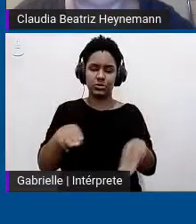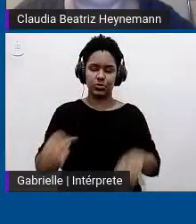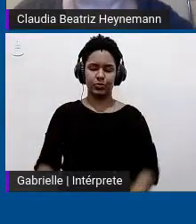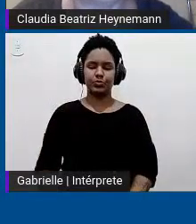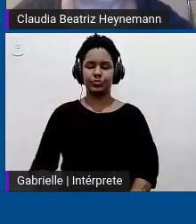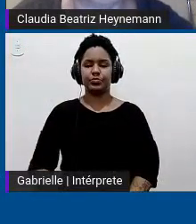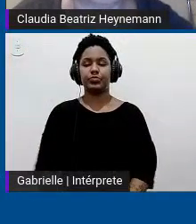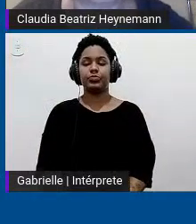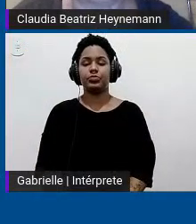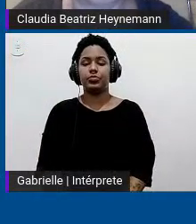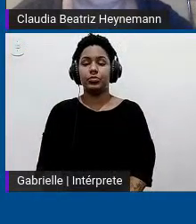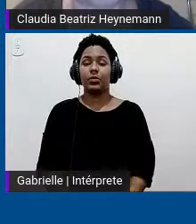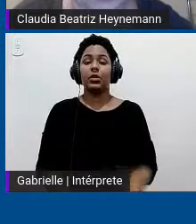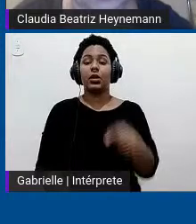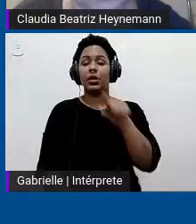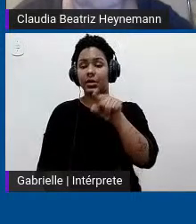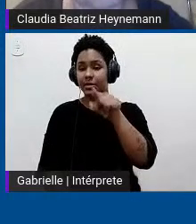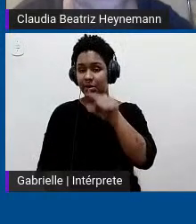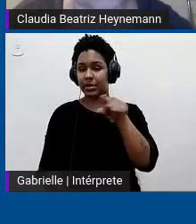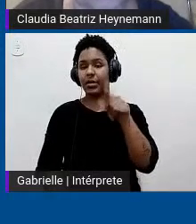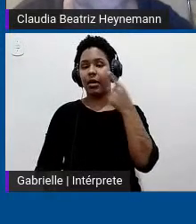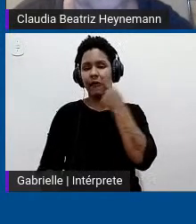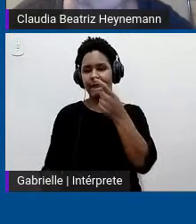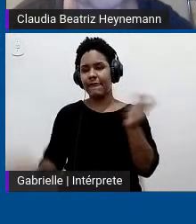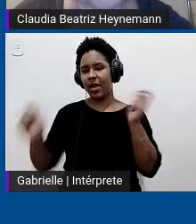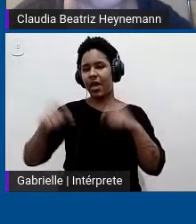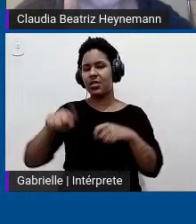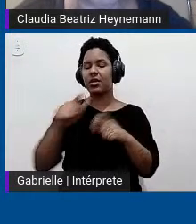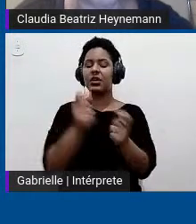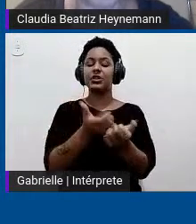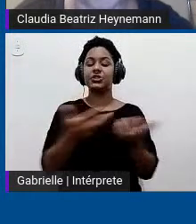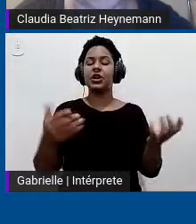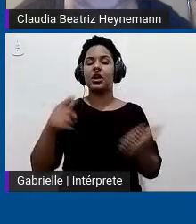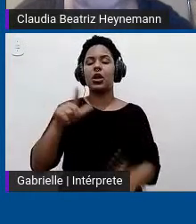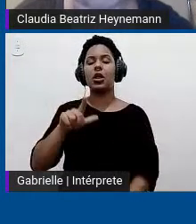Então, aqui a gente vê o, né, o Jardim de Luxemburgo.